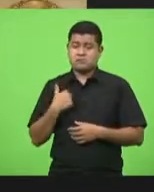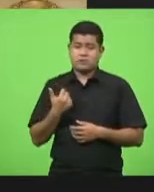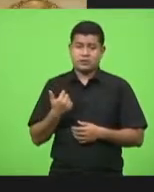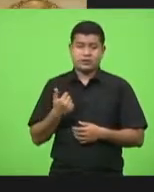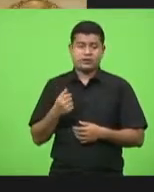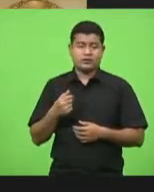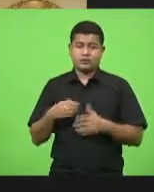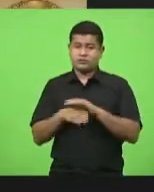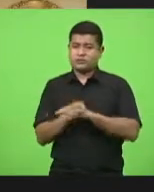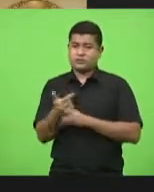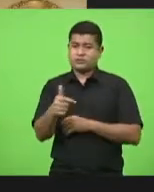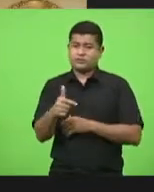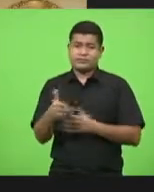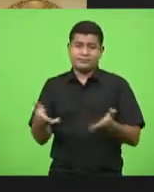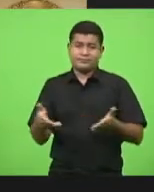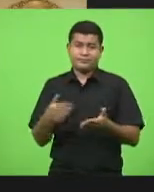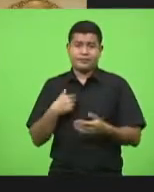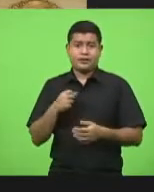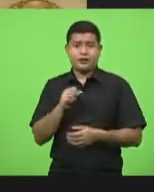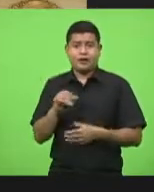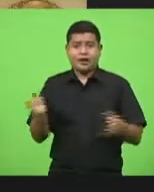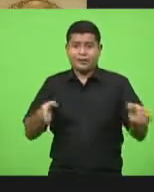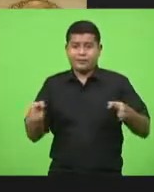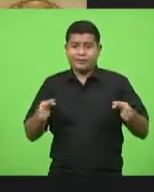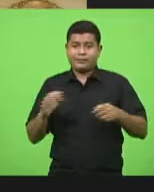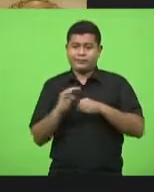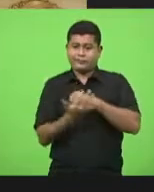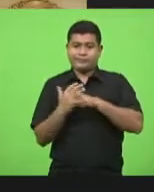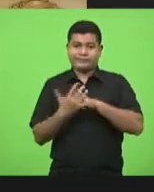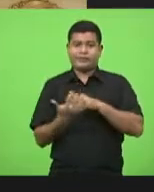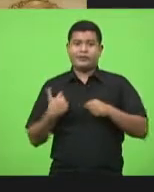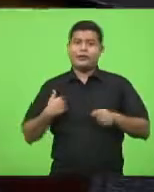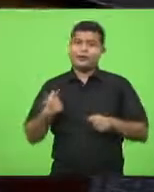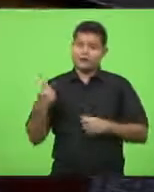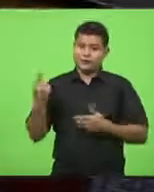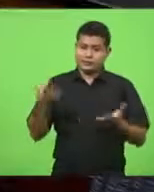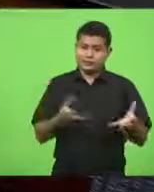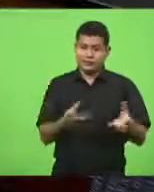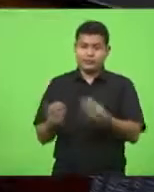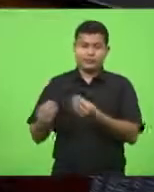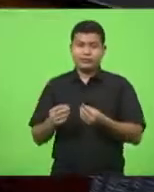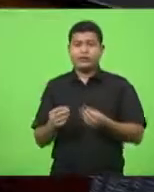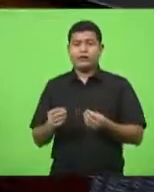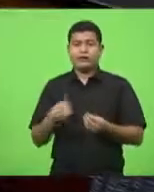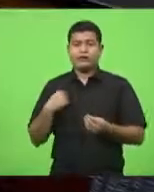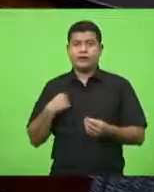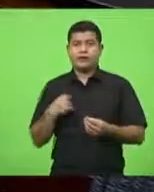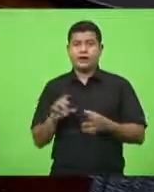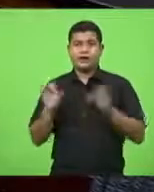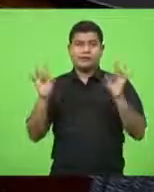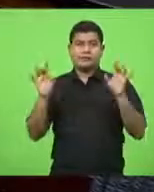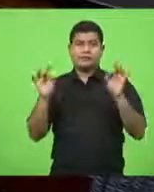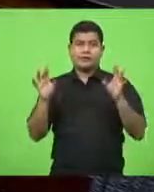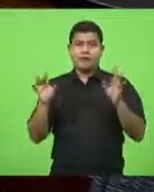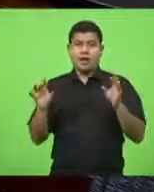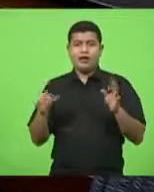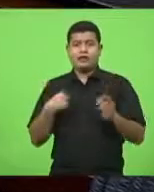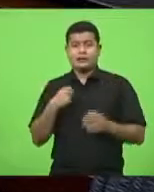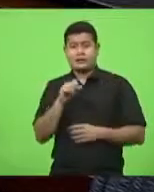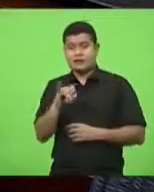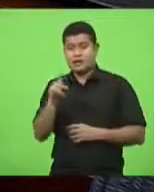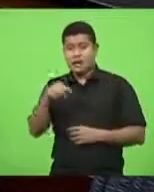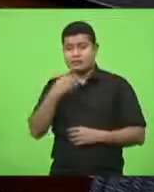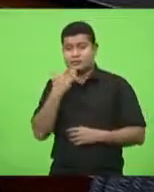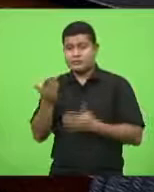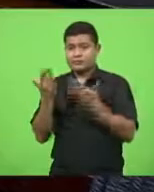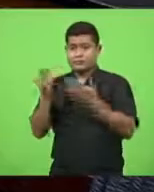mas como nós estamos no meio de uma pandemia e tem sido tido uma série de exceções aqui, eu acho que se esse for um pedido do deputado